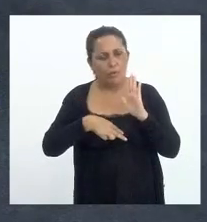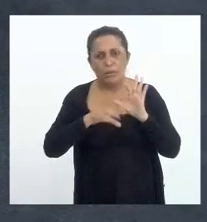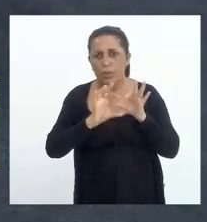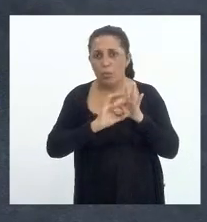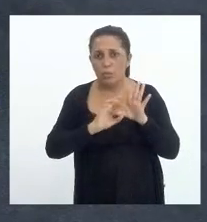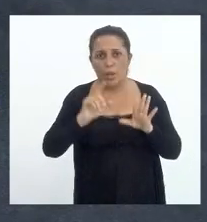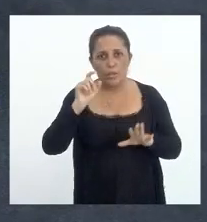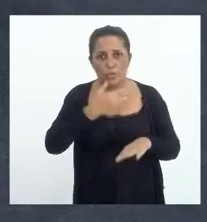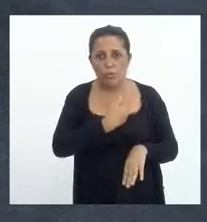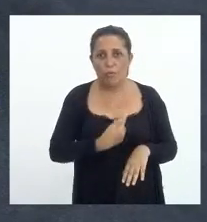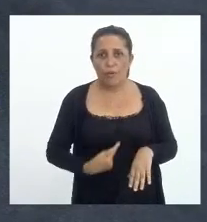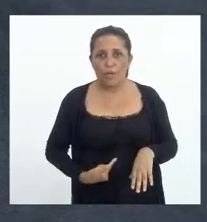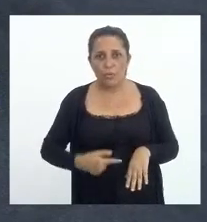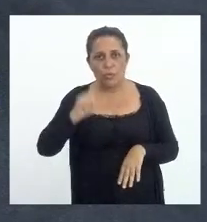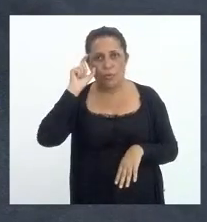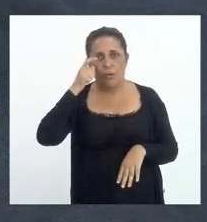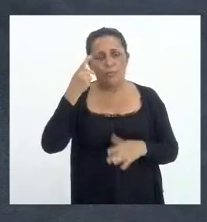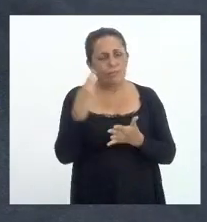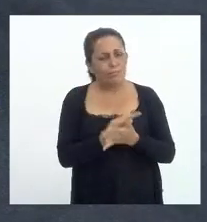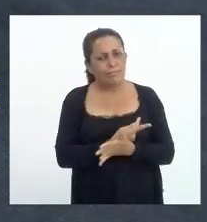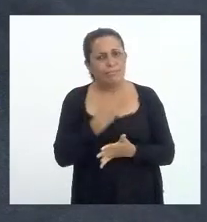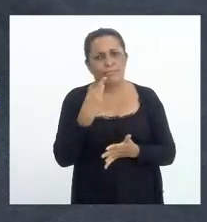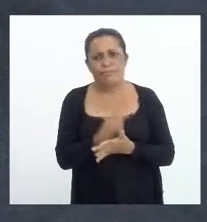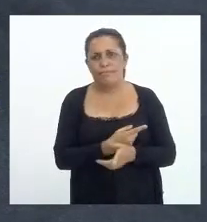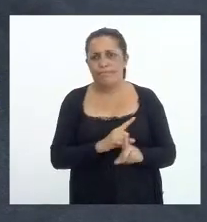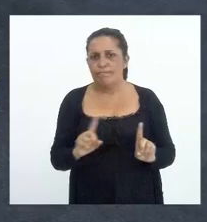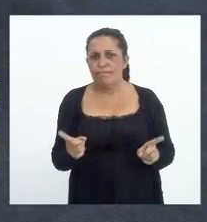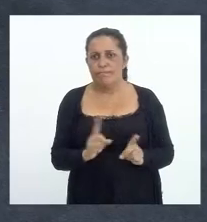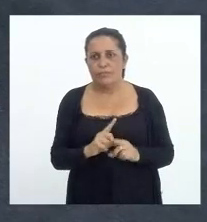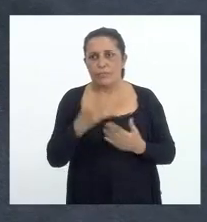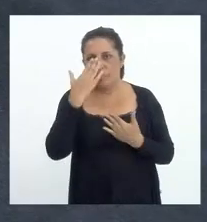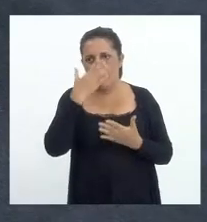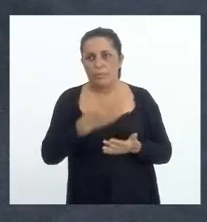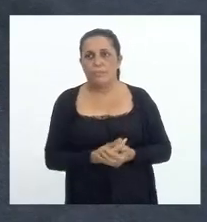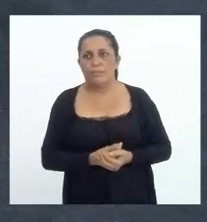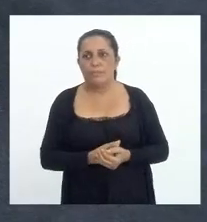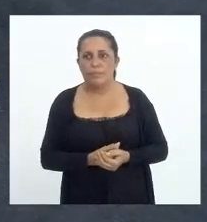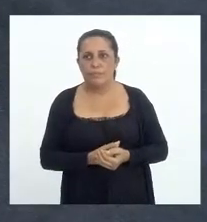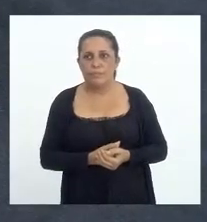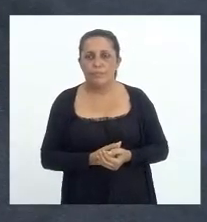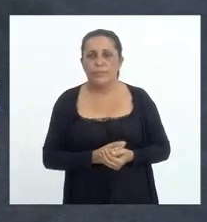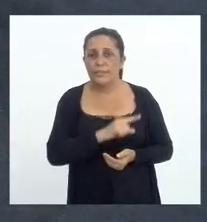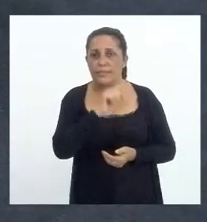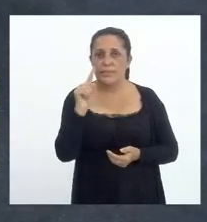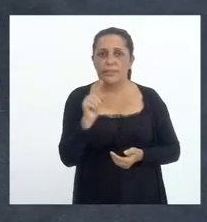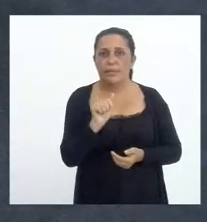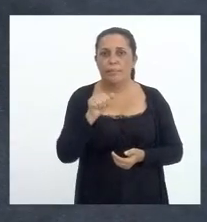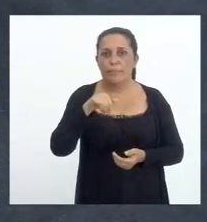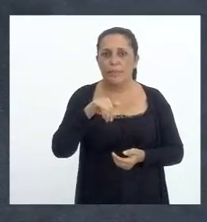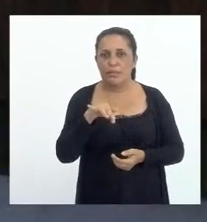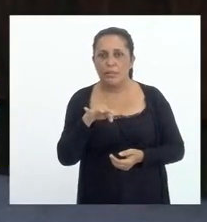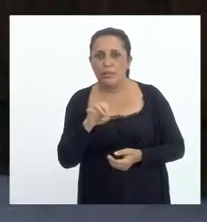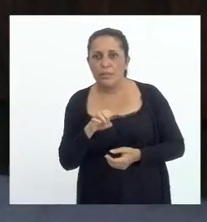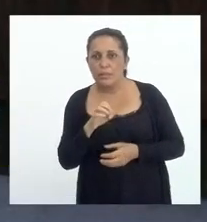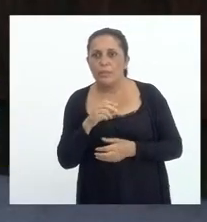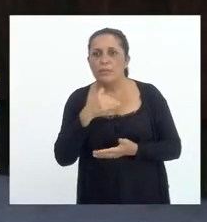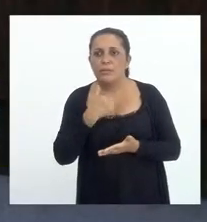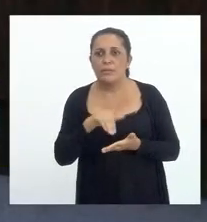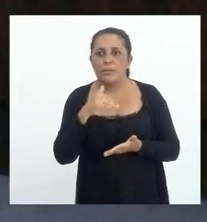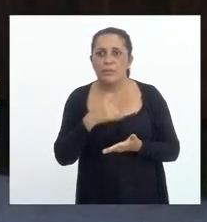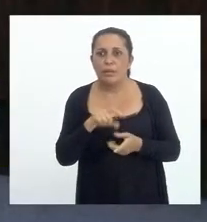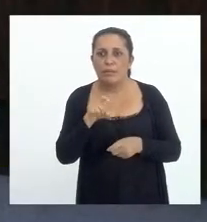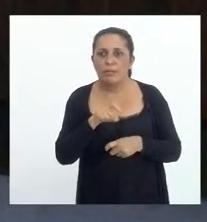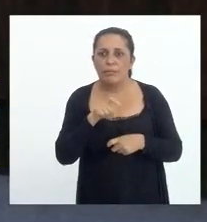Castro errar dessa forma, não. Muito obrigado, Zamit, secretário de Fazenda, o senhor,